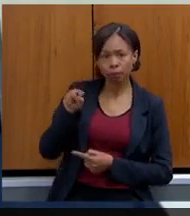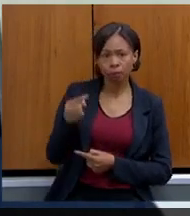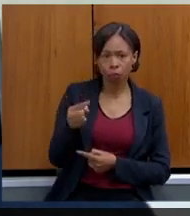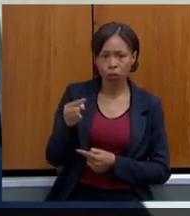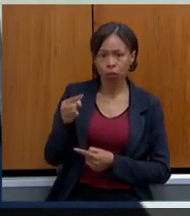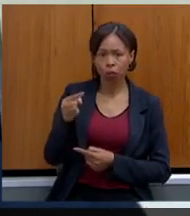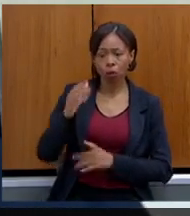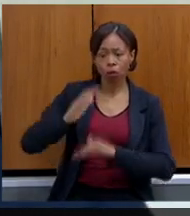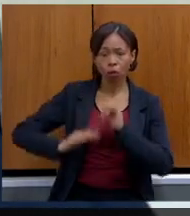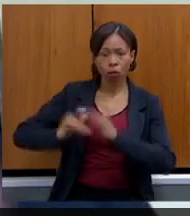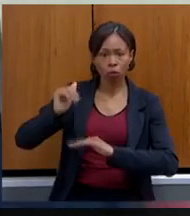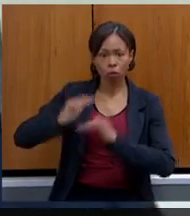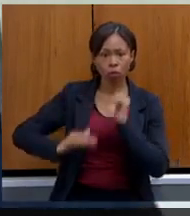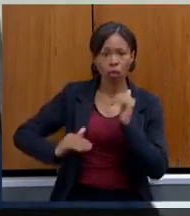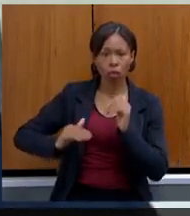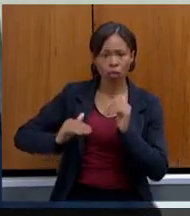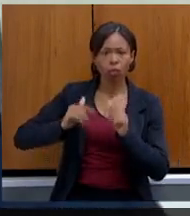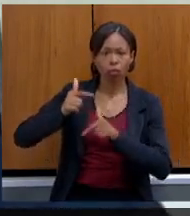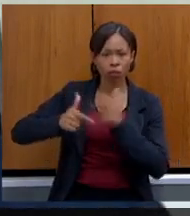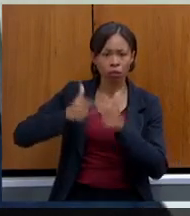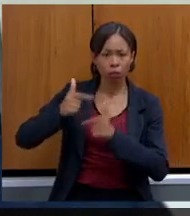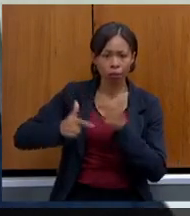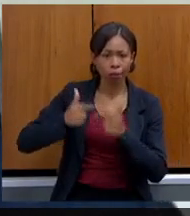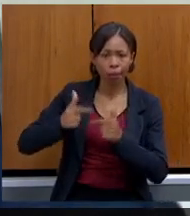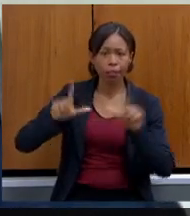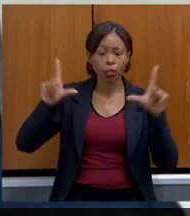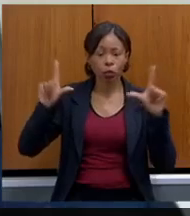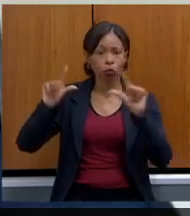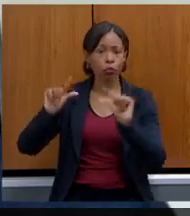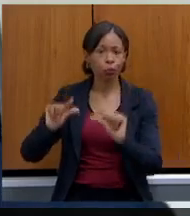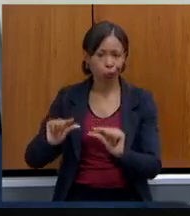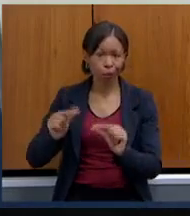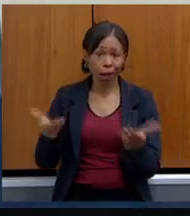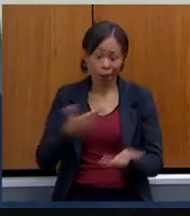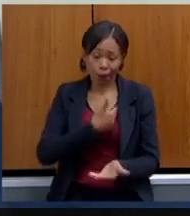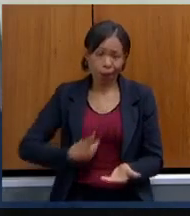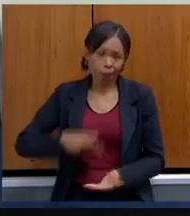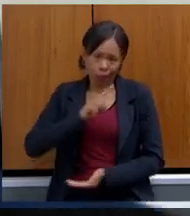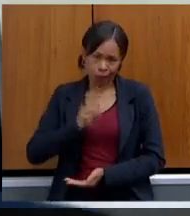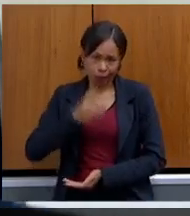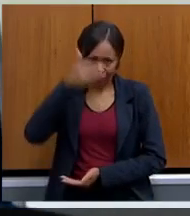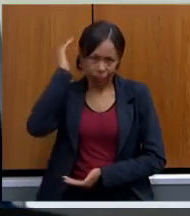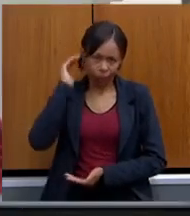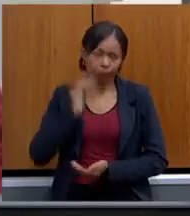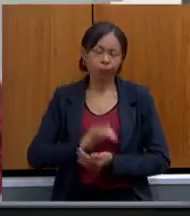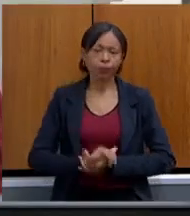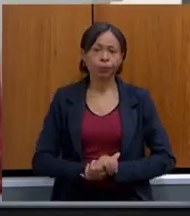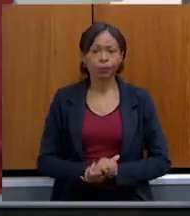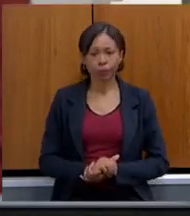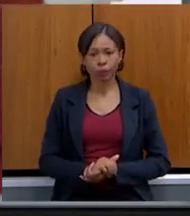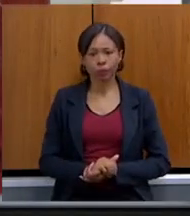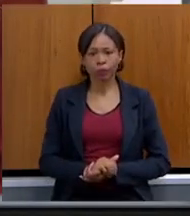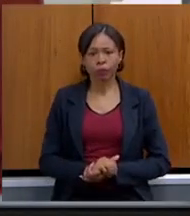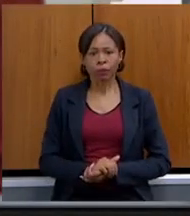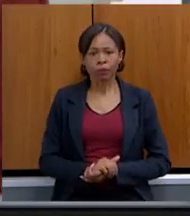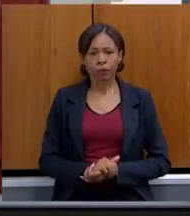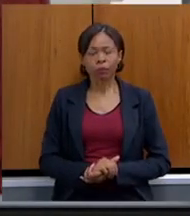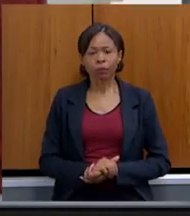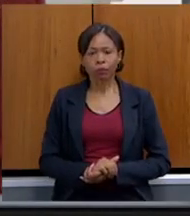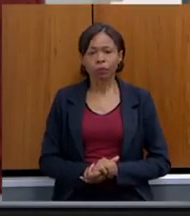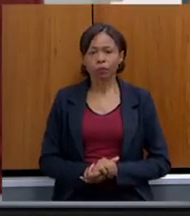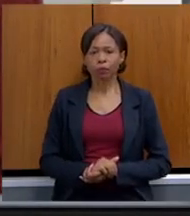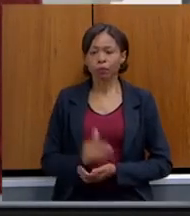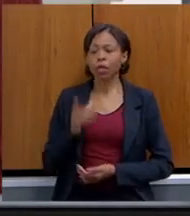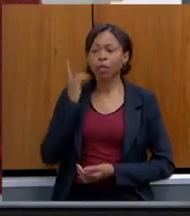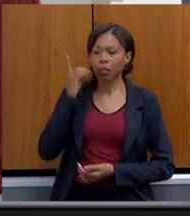trabalho é de Foram reduzidos ainda na gestão do tempo obrigado tá Beatriz bom obrigada